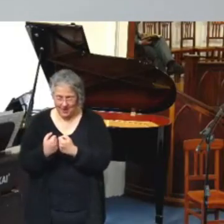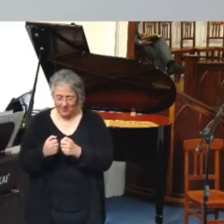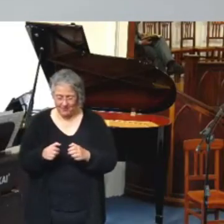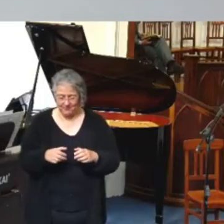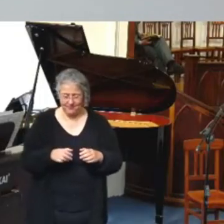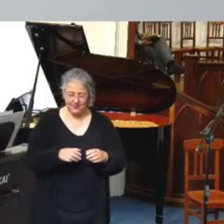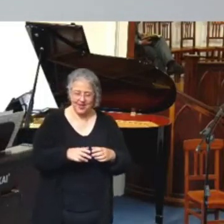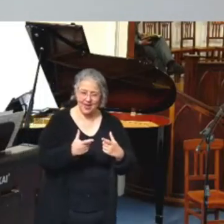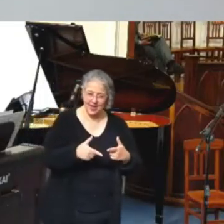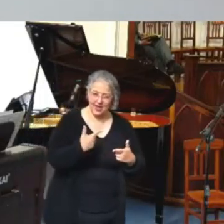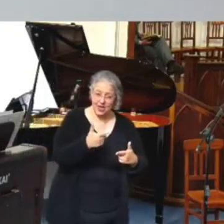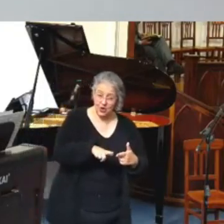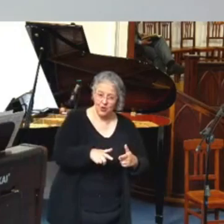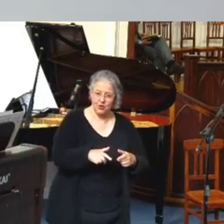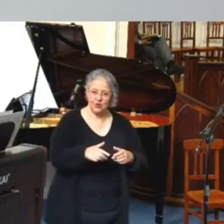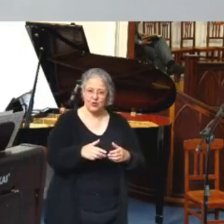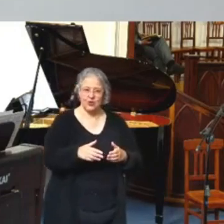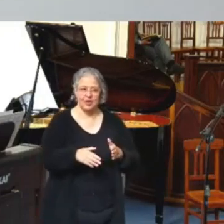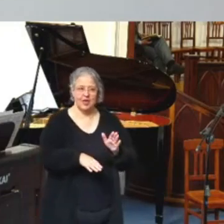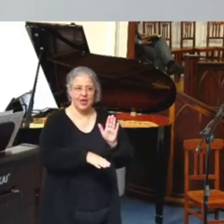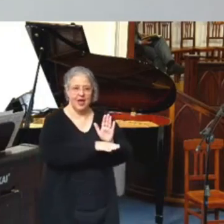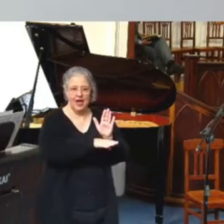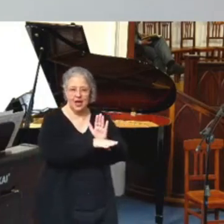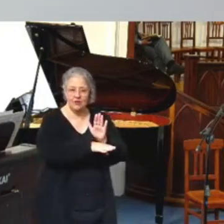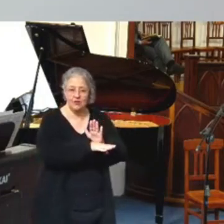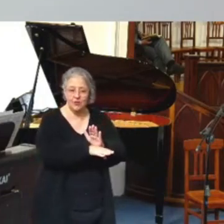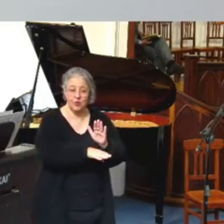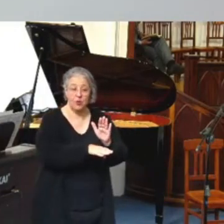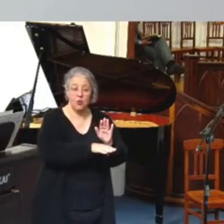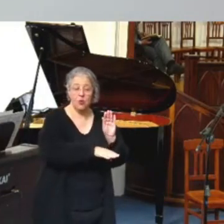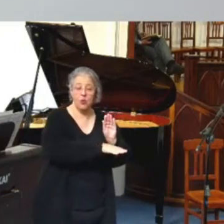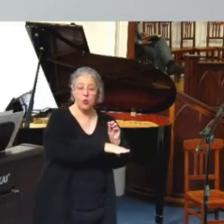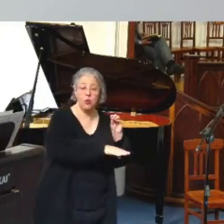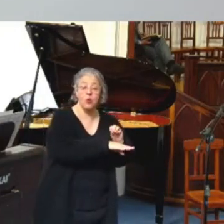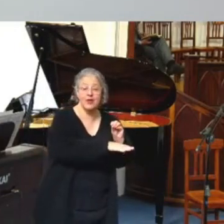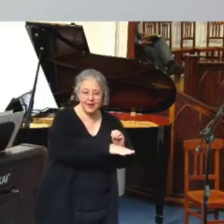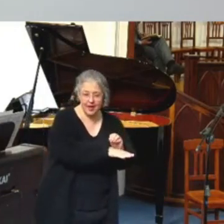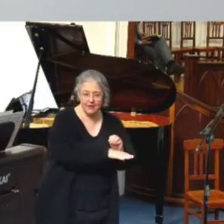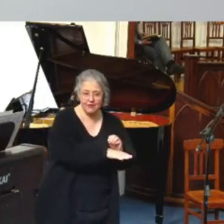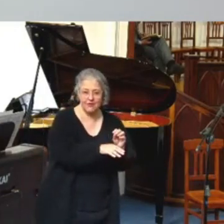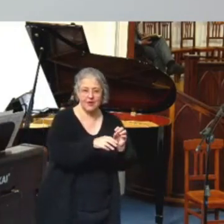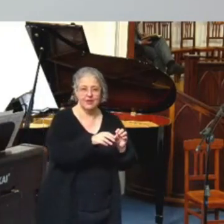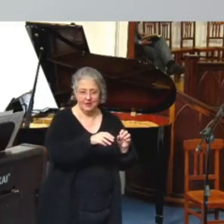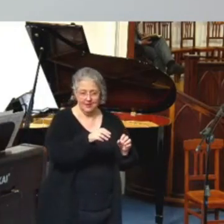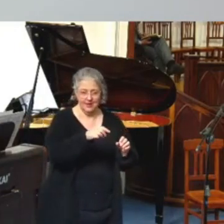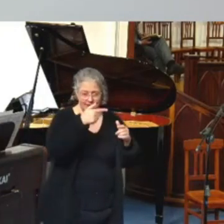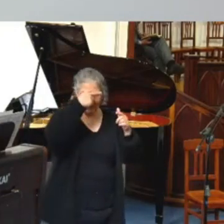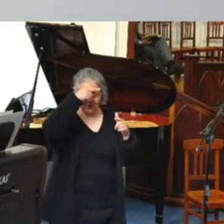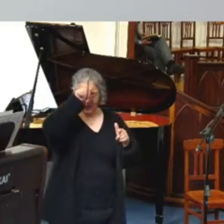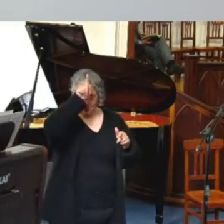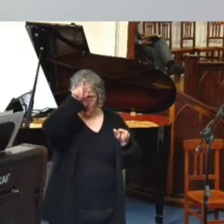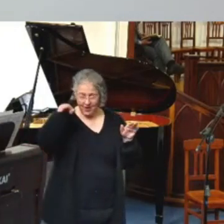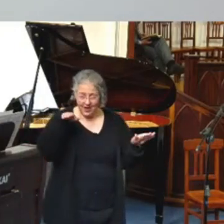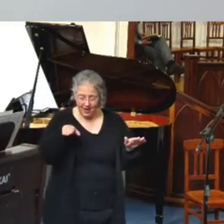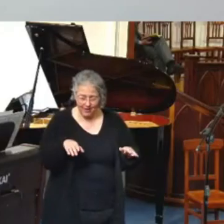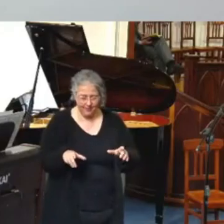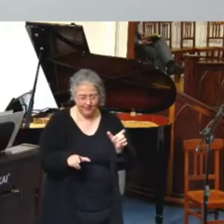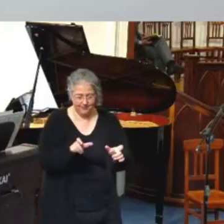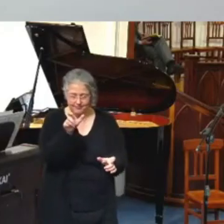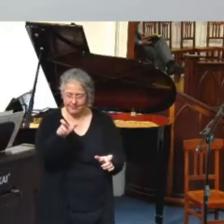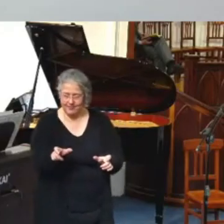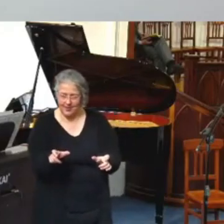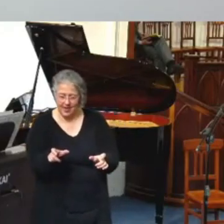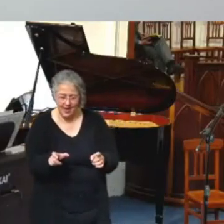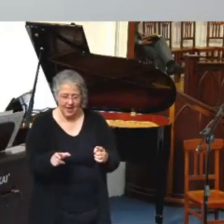fez? Ele fez mal, ele se vingou, pelo contrário, ele amou. E por misericórdia ele